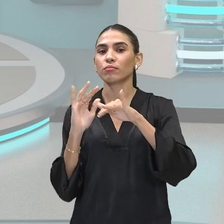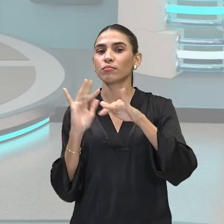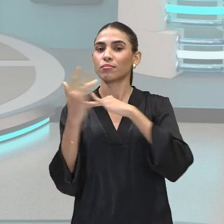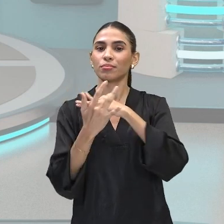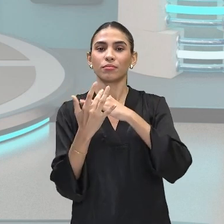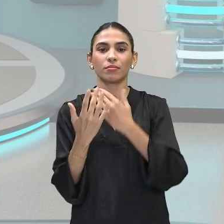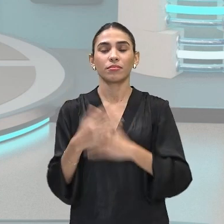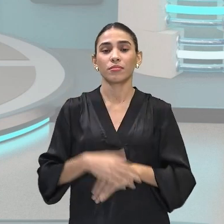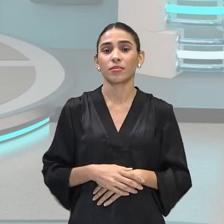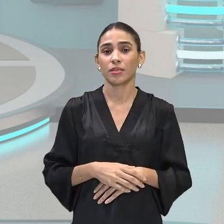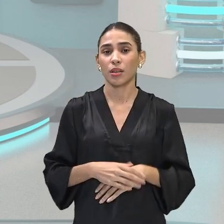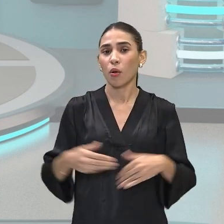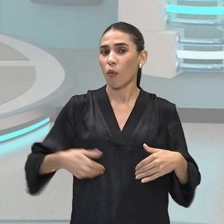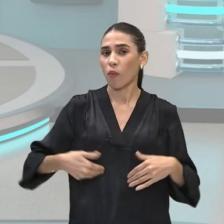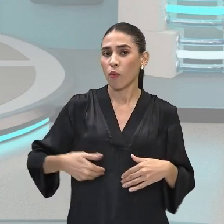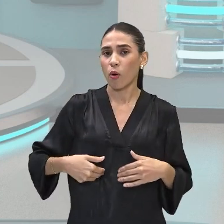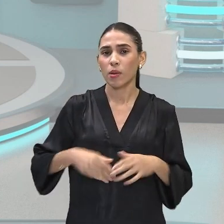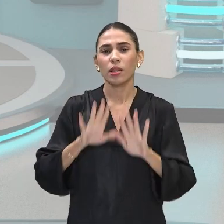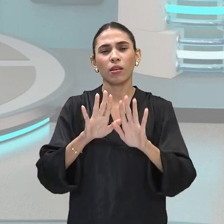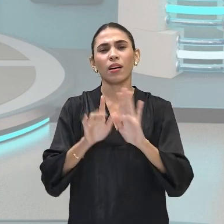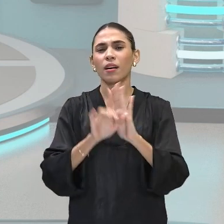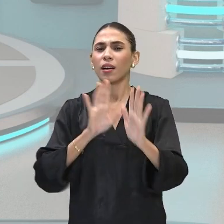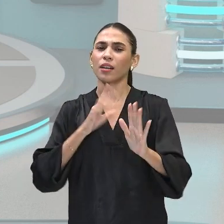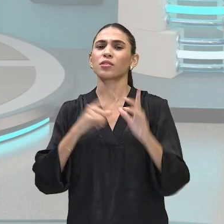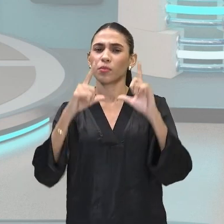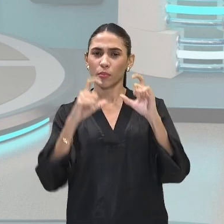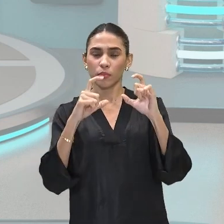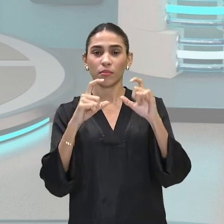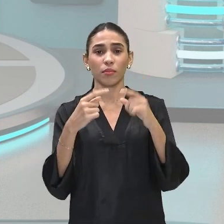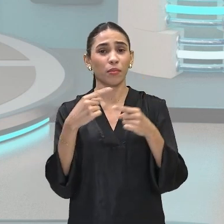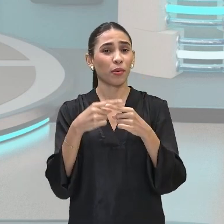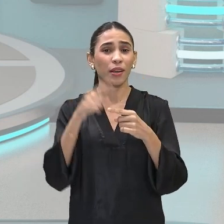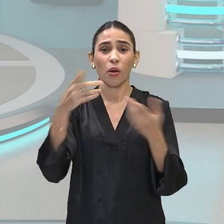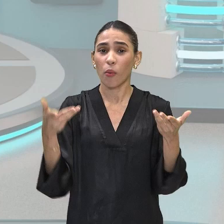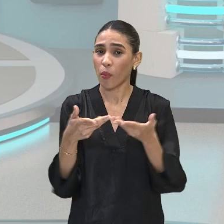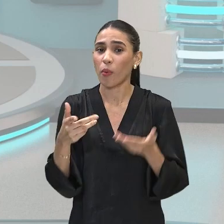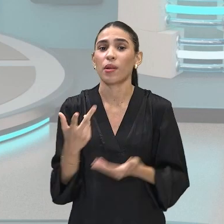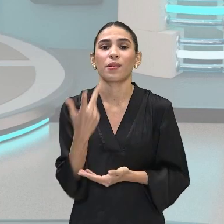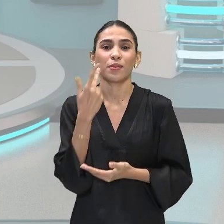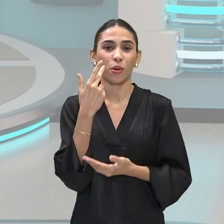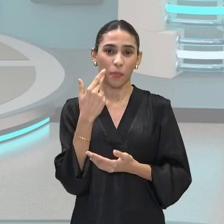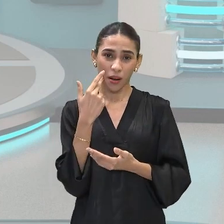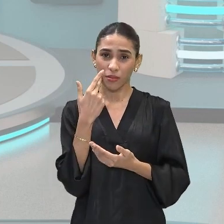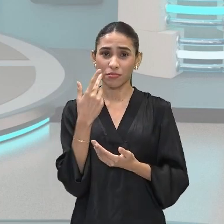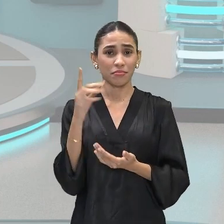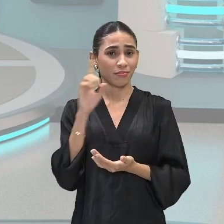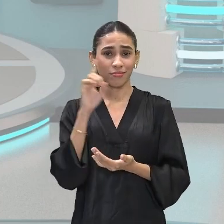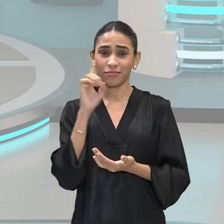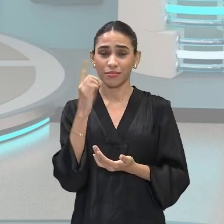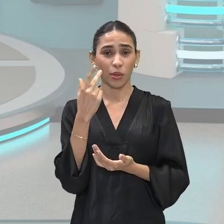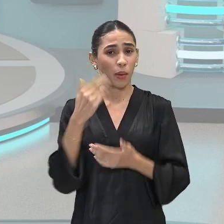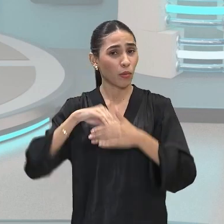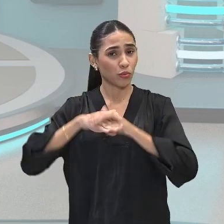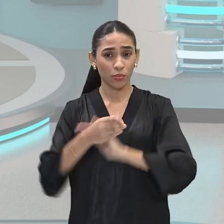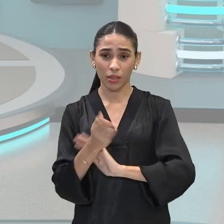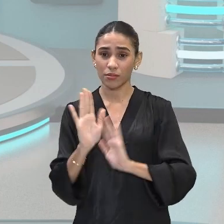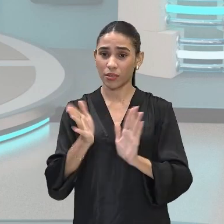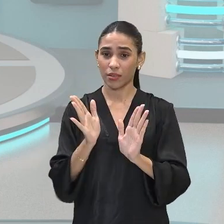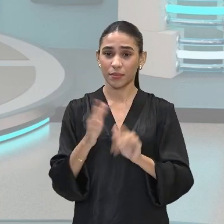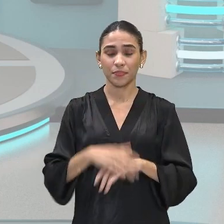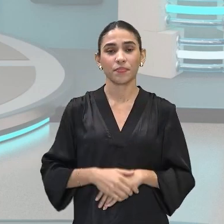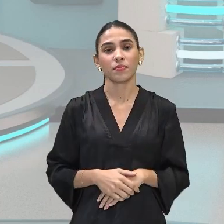fome. Não, mas deixa eu tirar foto. Meu Deus do céu. Porque é comum hoje, já faz parte do cotidiano das pessoas. E com